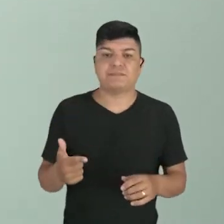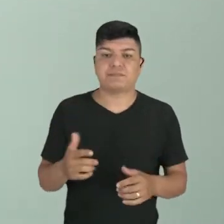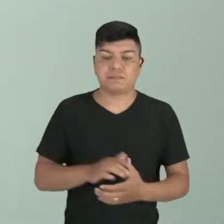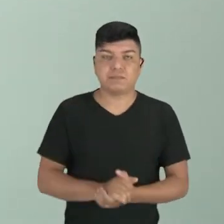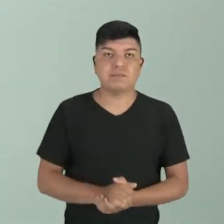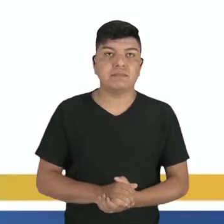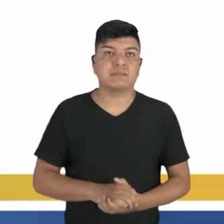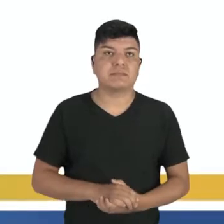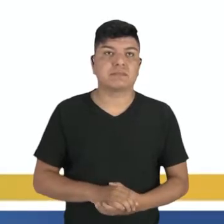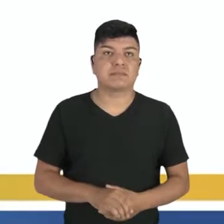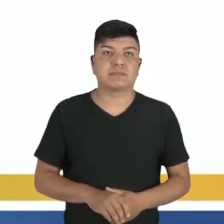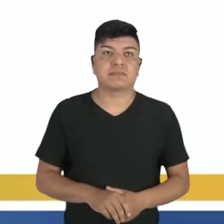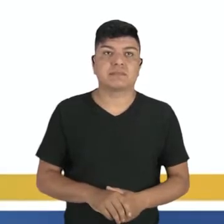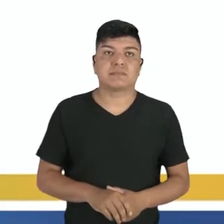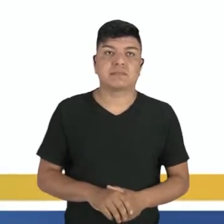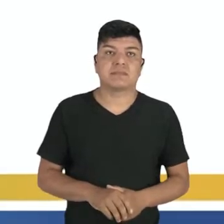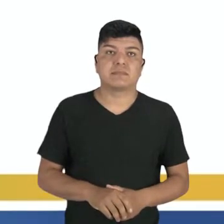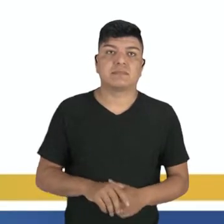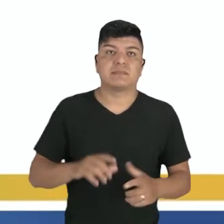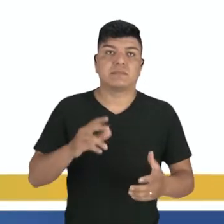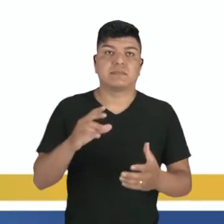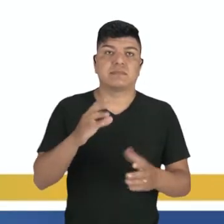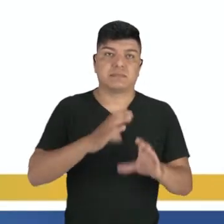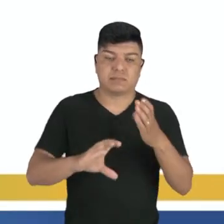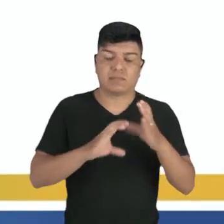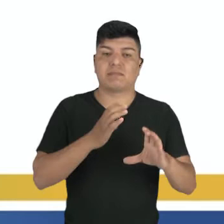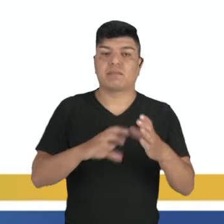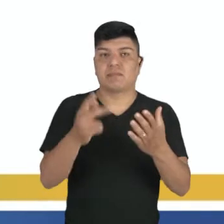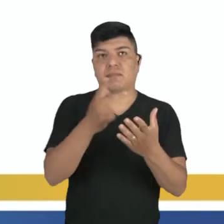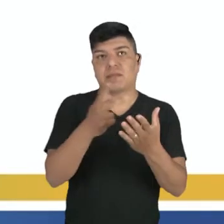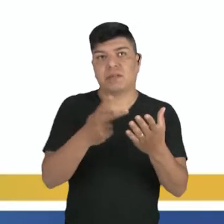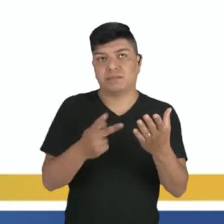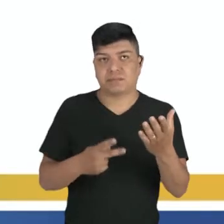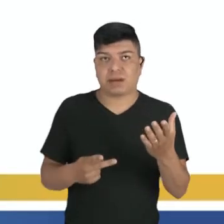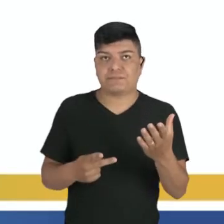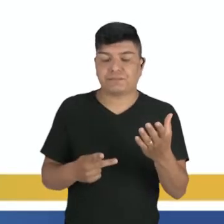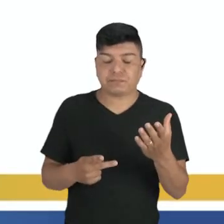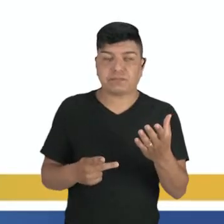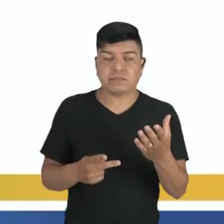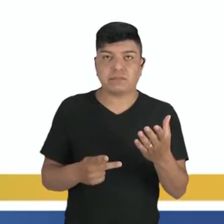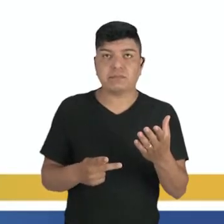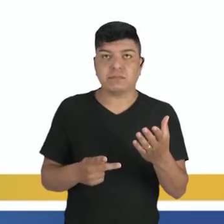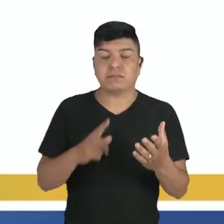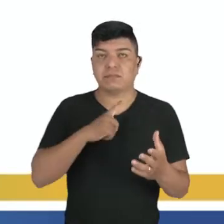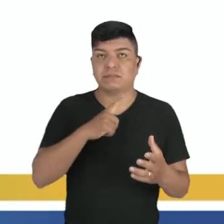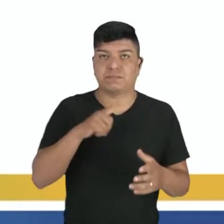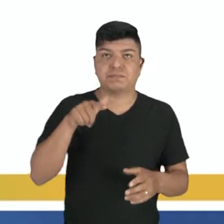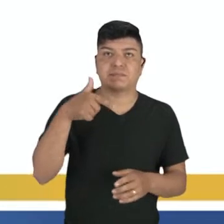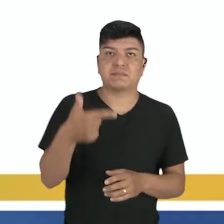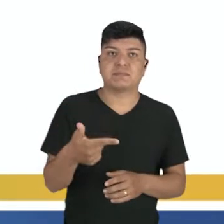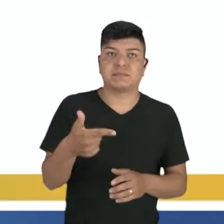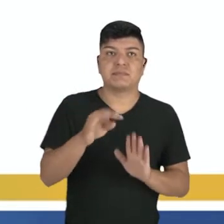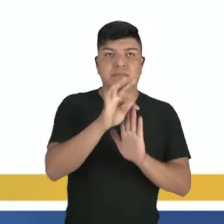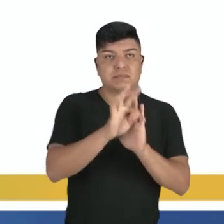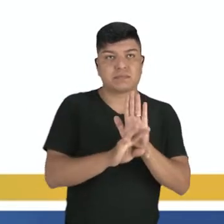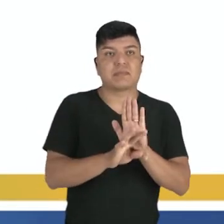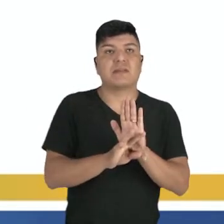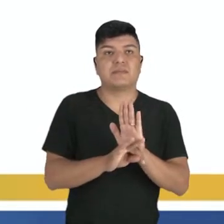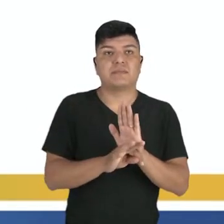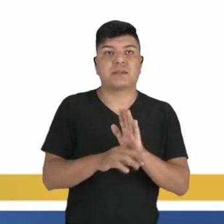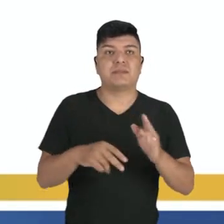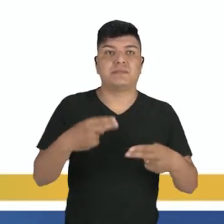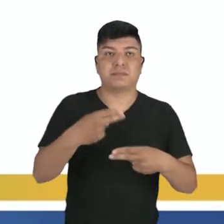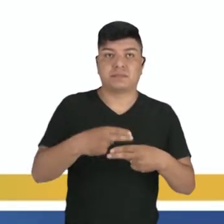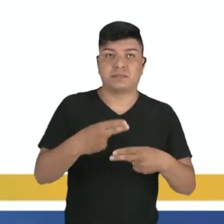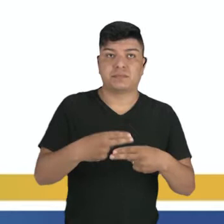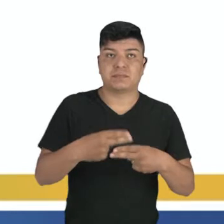momento, tá? Além das cantigas, né, que são as poesias ali, haviam outros tipos de textos também, como